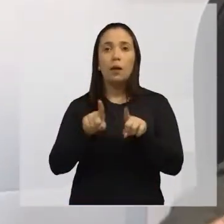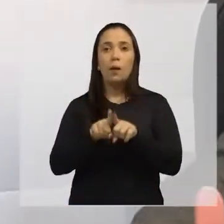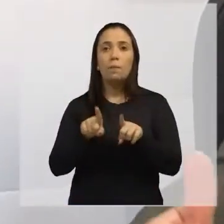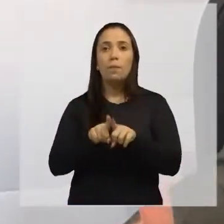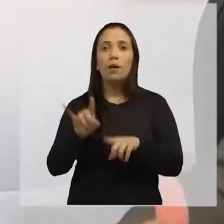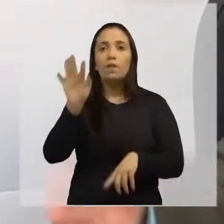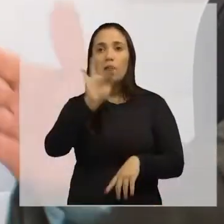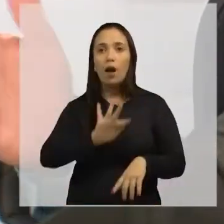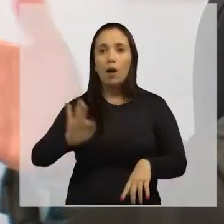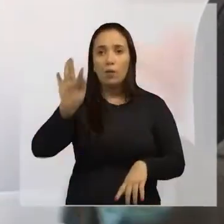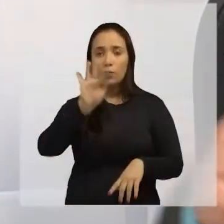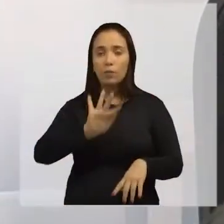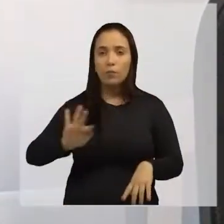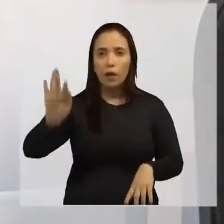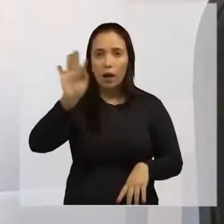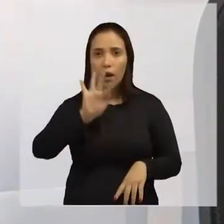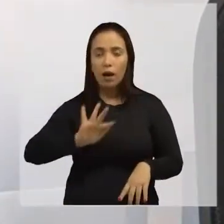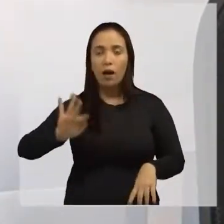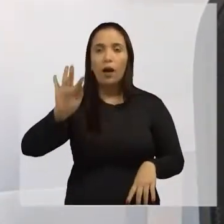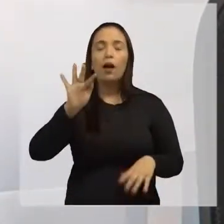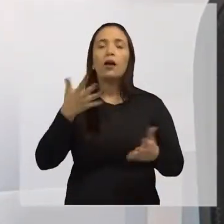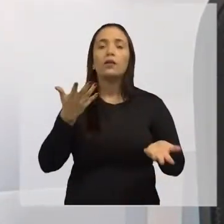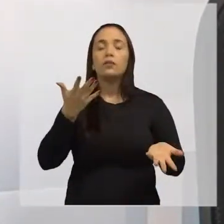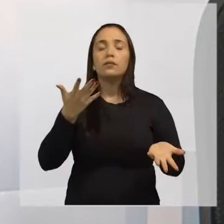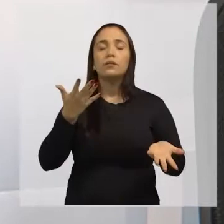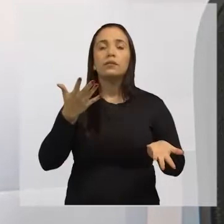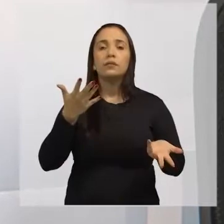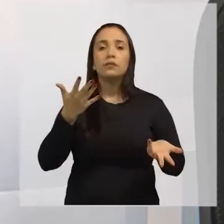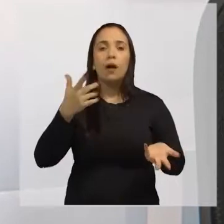branco e, o mais interessante,